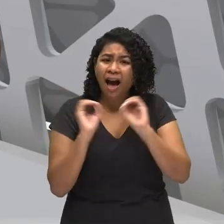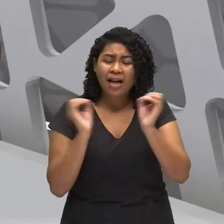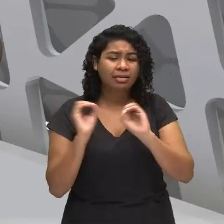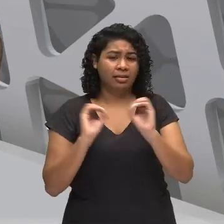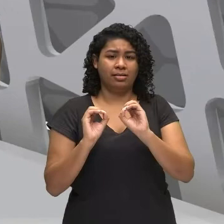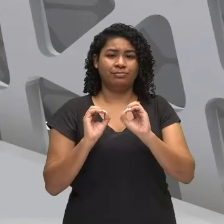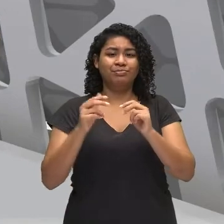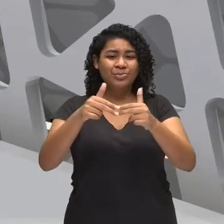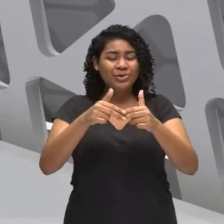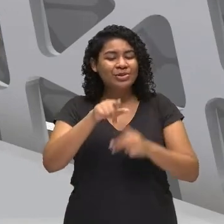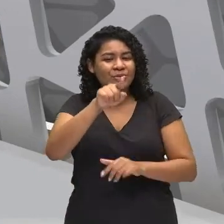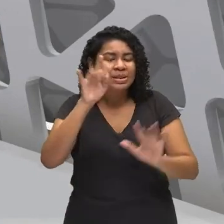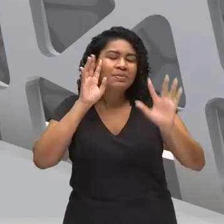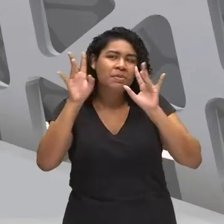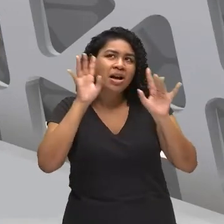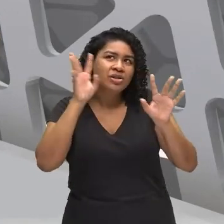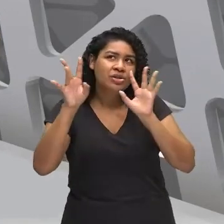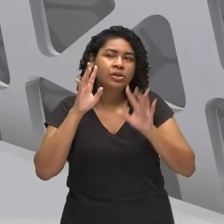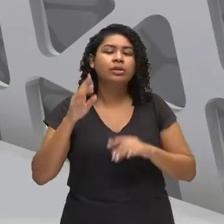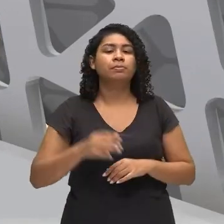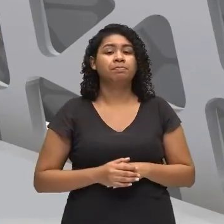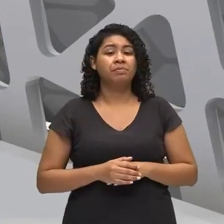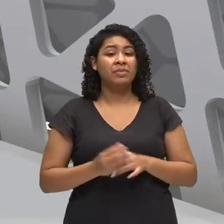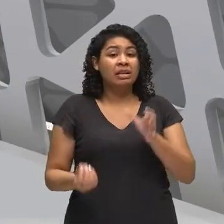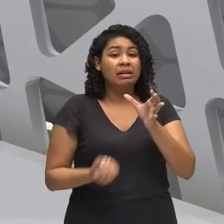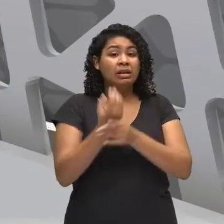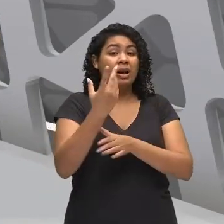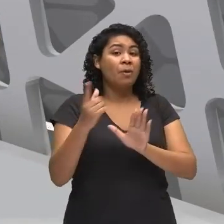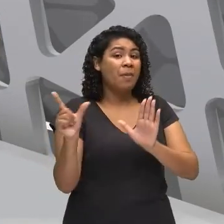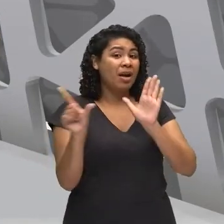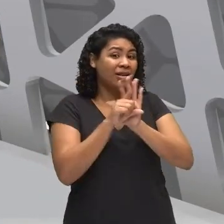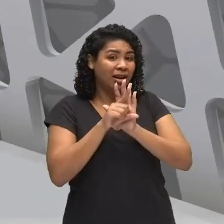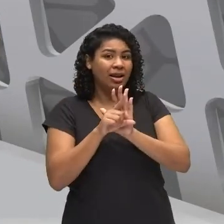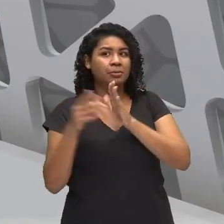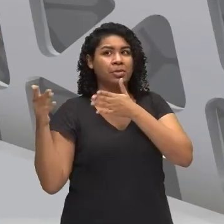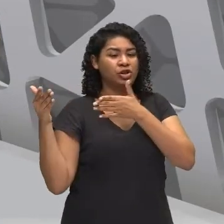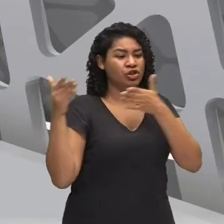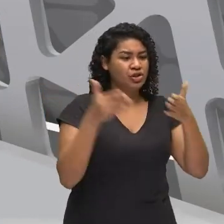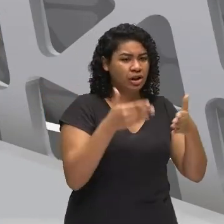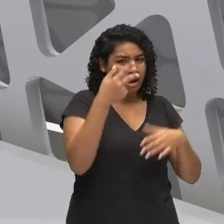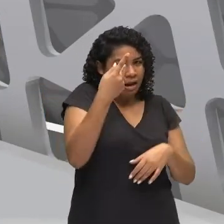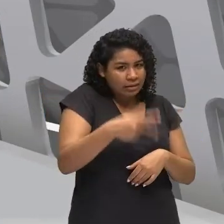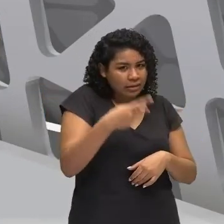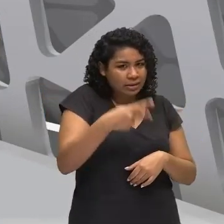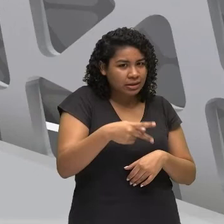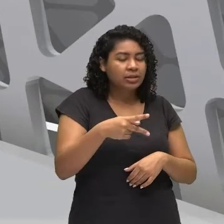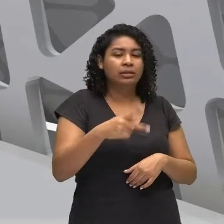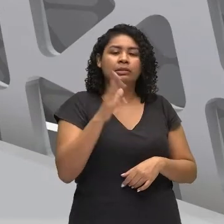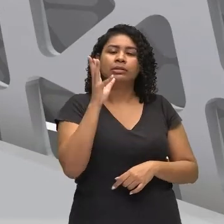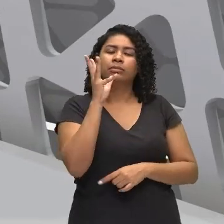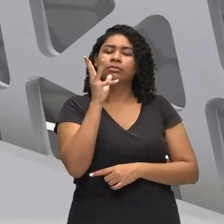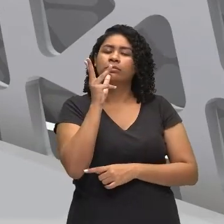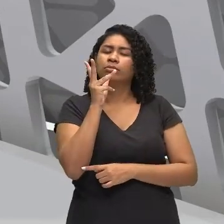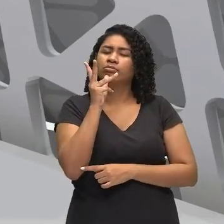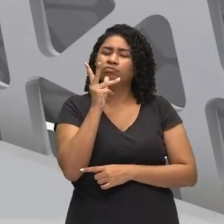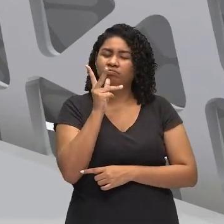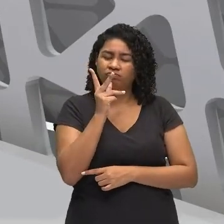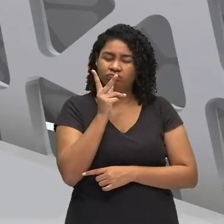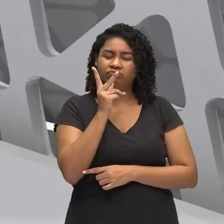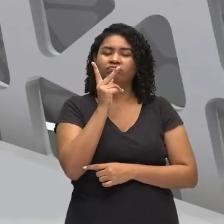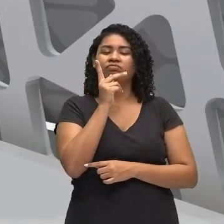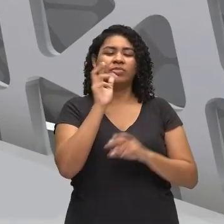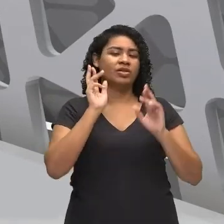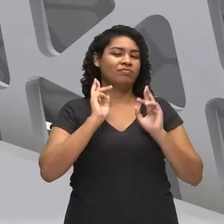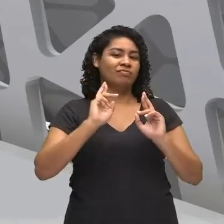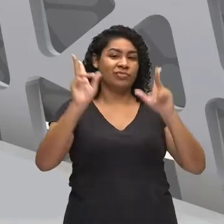Então você imagina que fazer uma lei chegar naquele momento até aqui e ser cumprida eram coisas distantes e muito diferentes